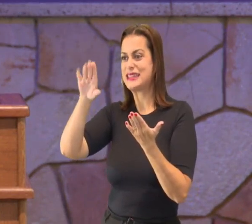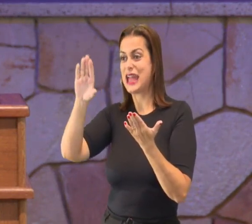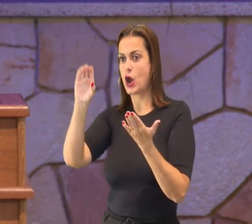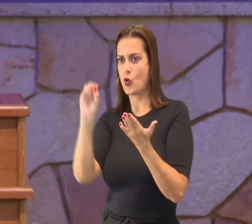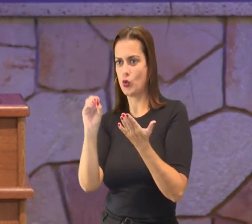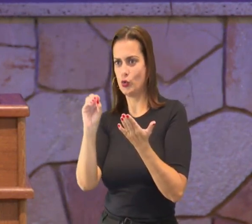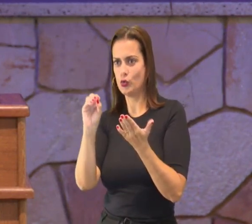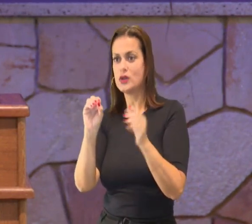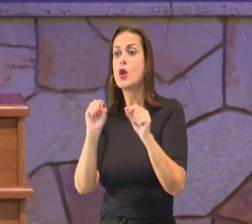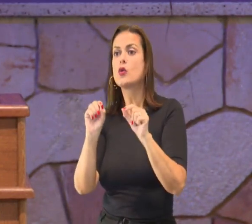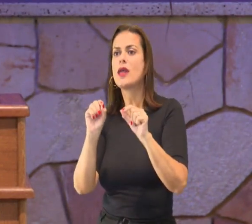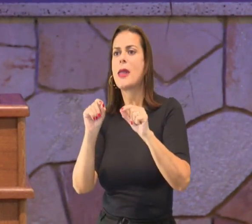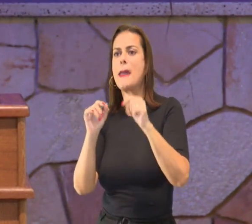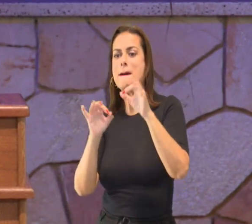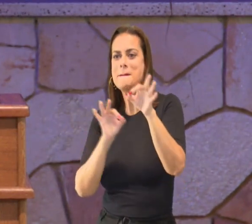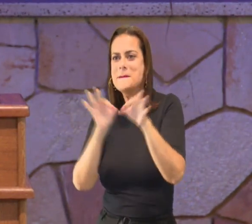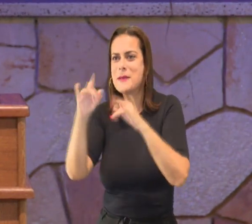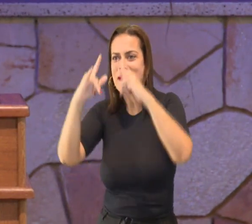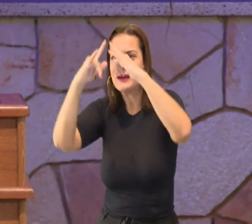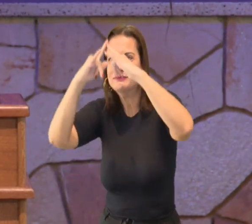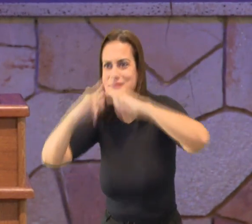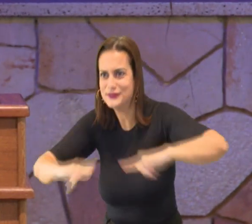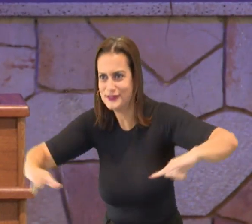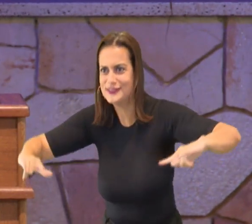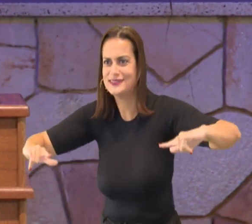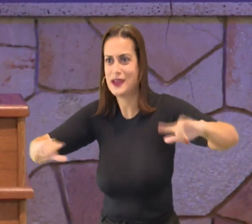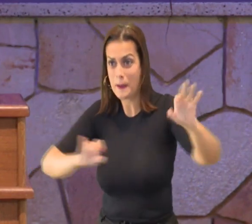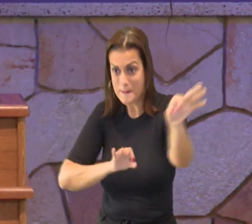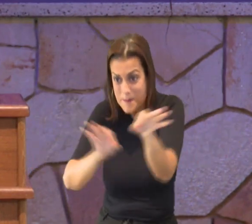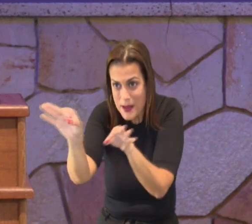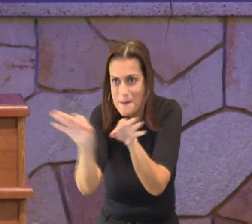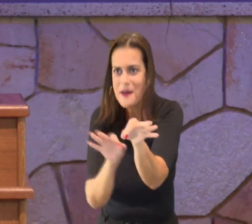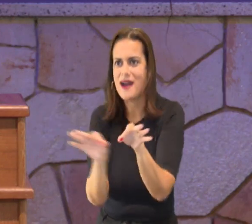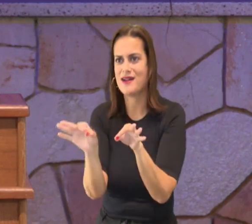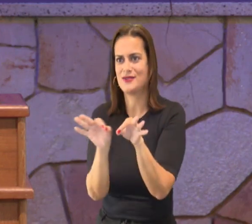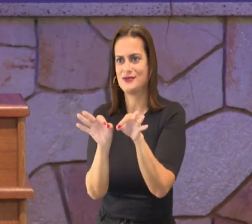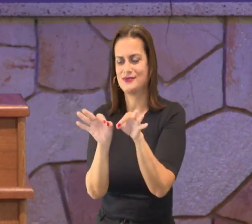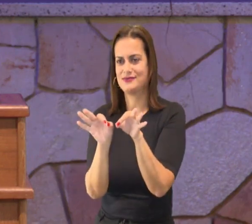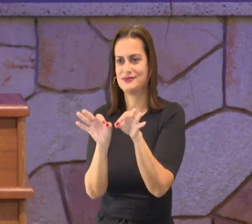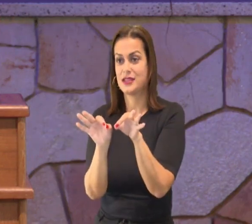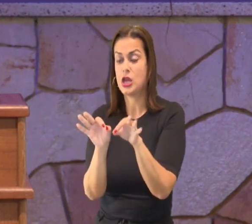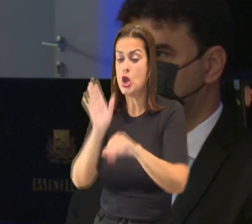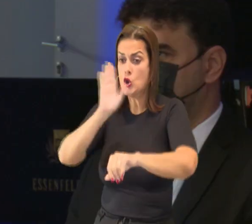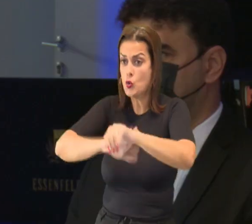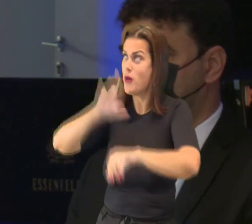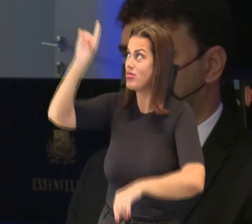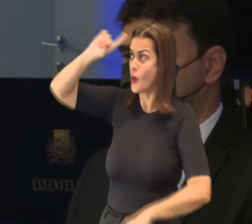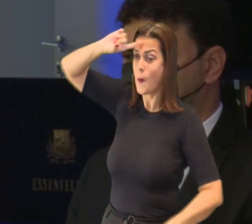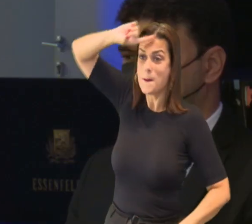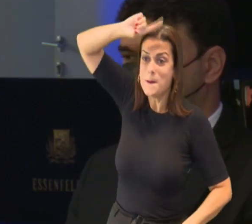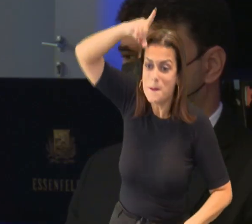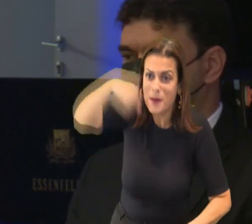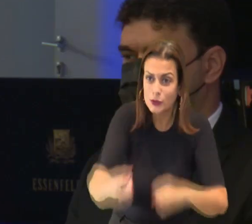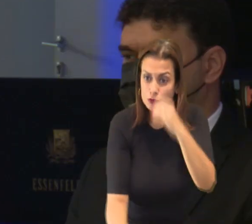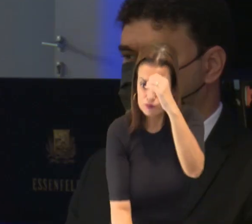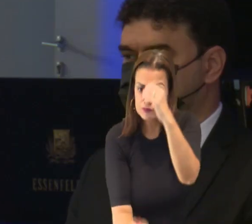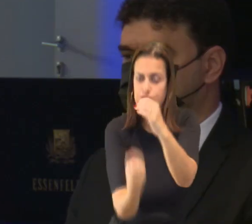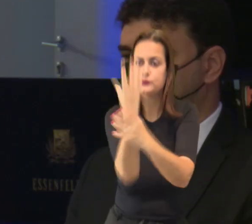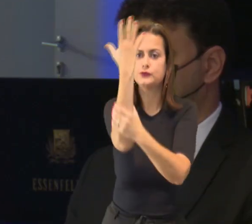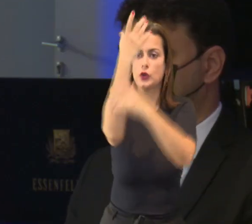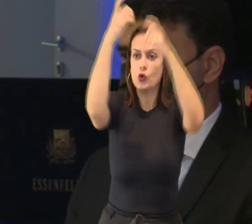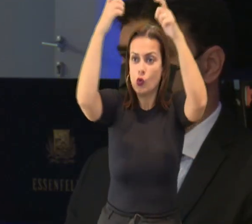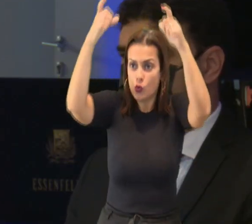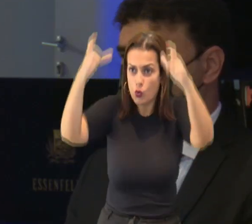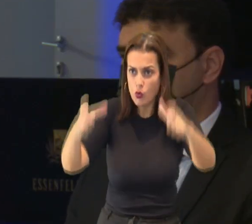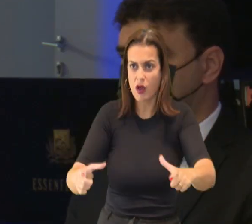uma tenda. Esta é a significação desta palavra. Quando Deus ordena que se criasse, que